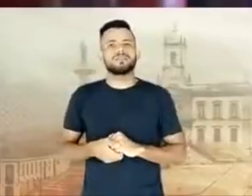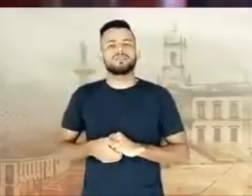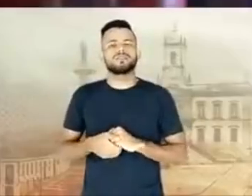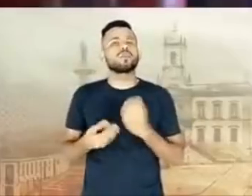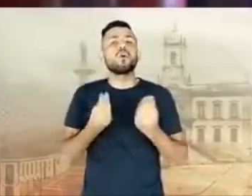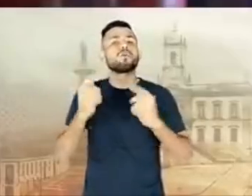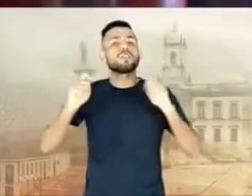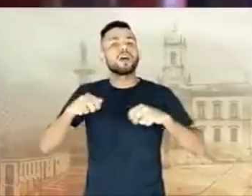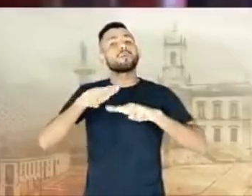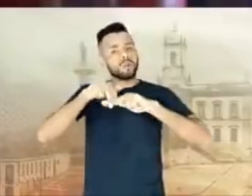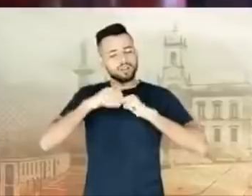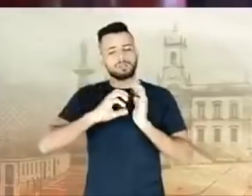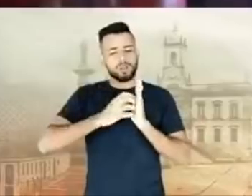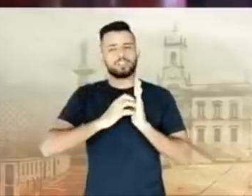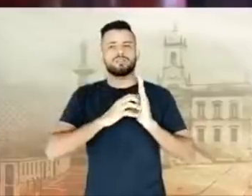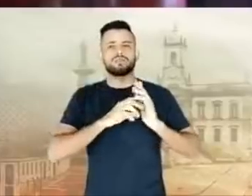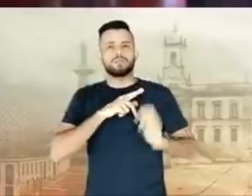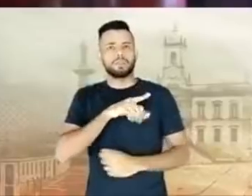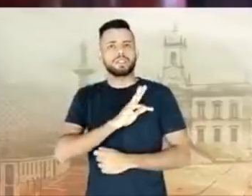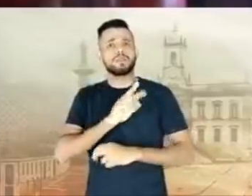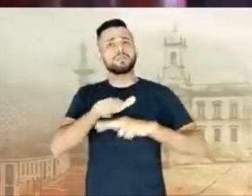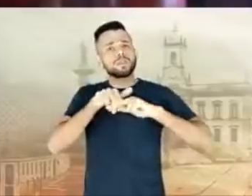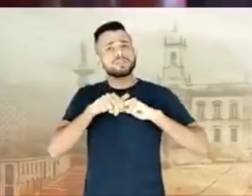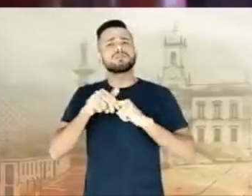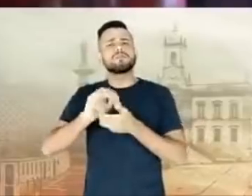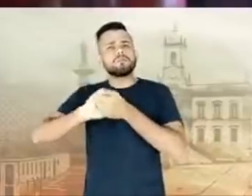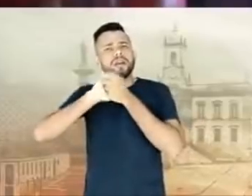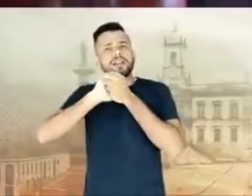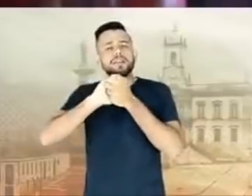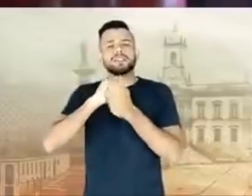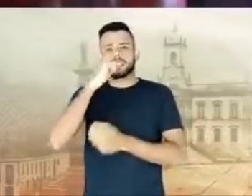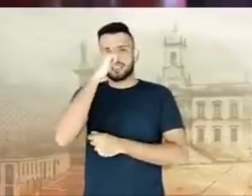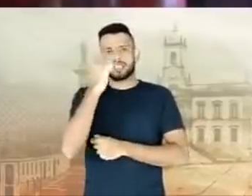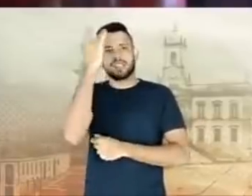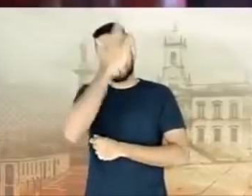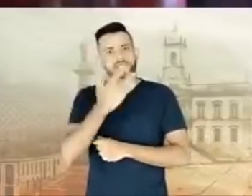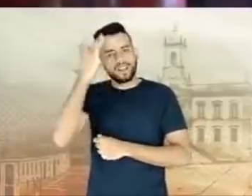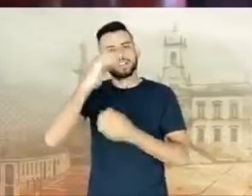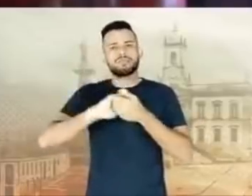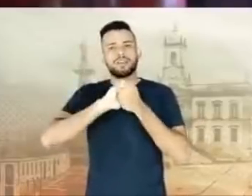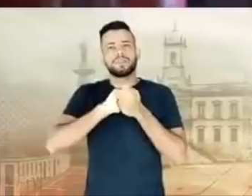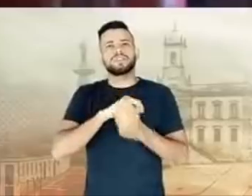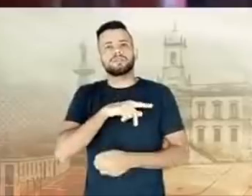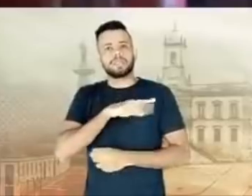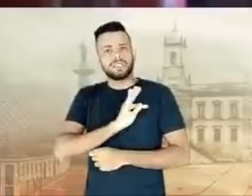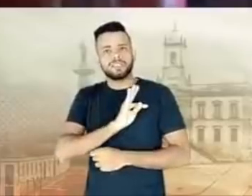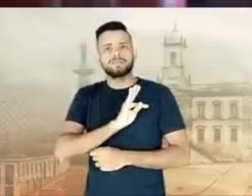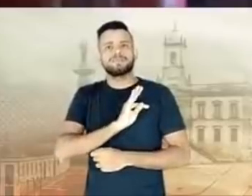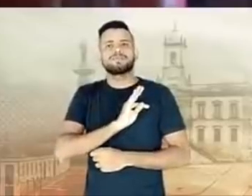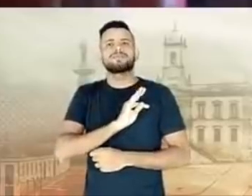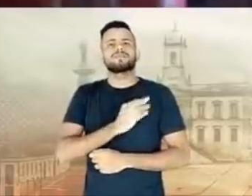PT. Por isso, parabéns, Gleice, parabéns, Haddad, e parabéns, Partido dos Trabalhadores, que exista